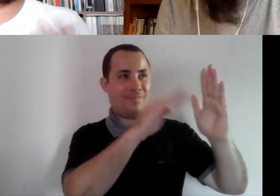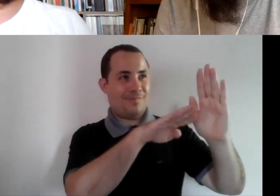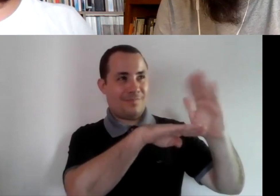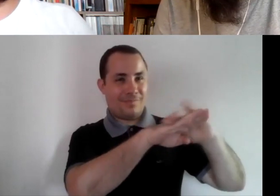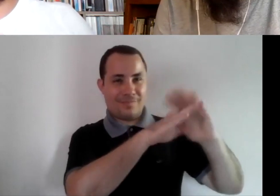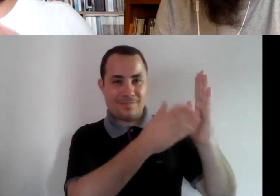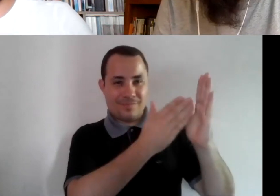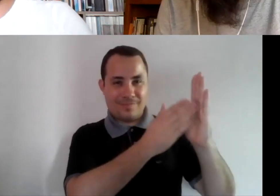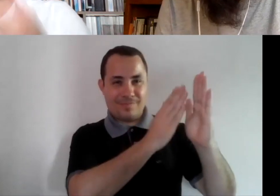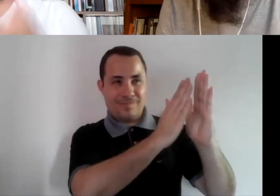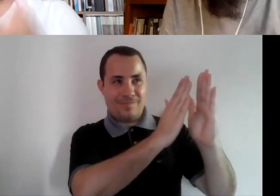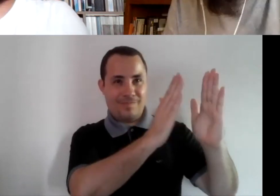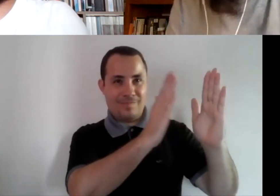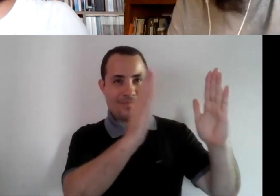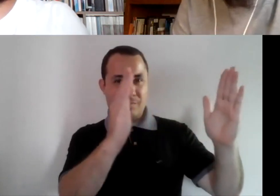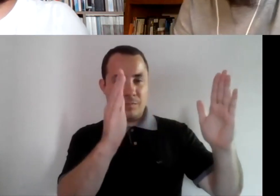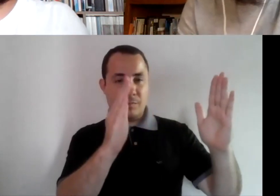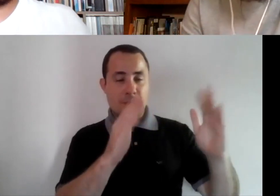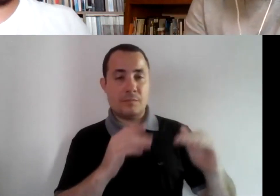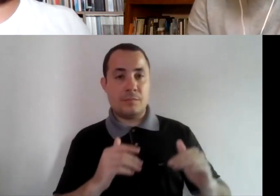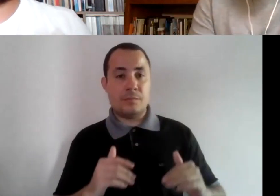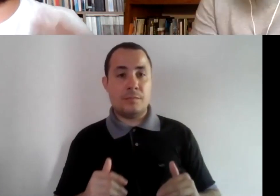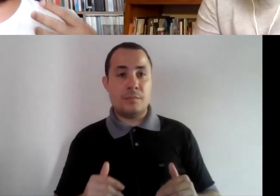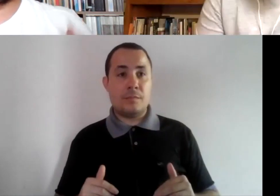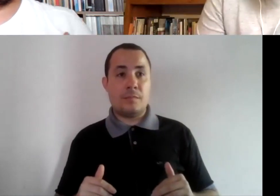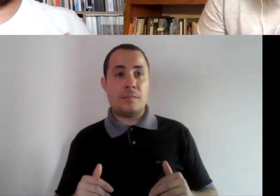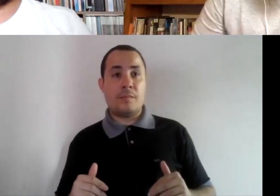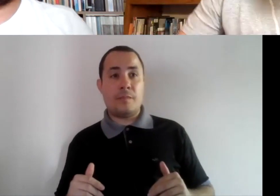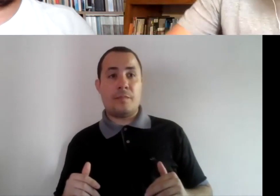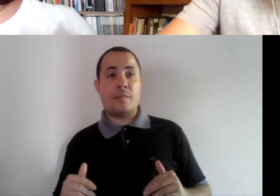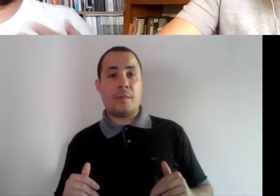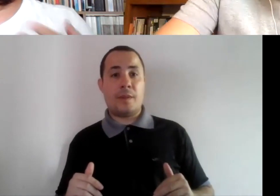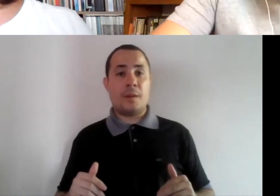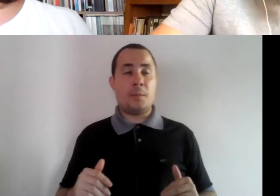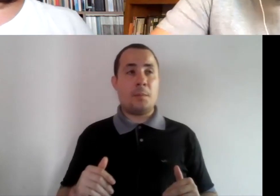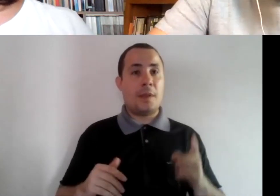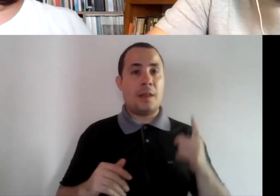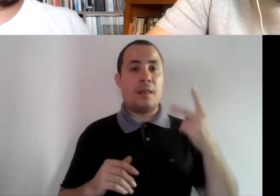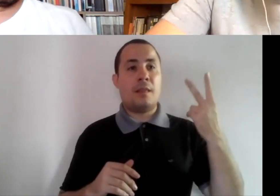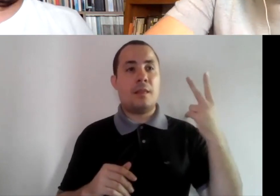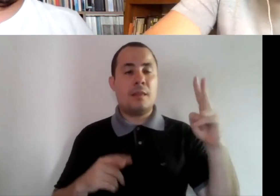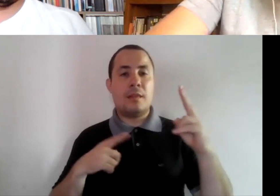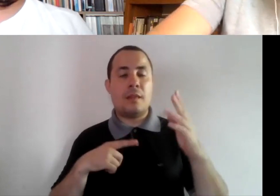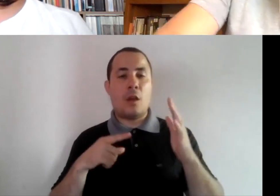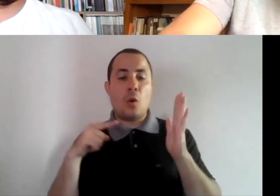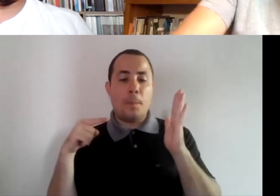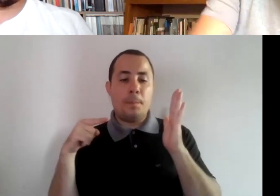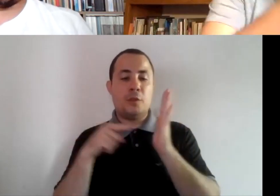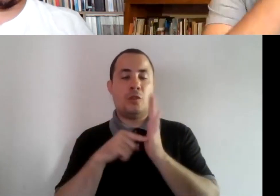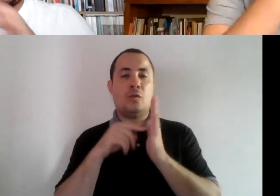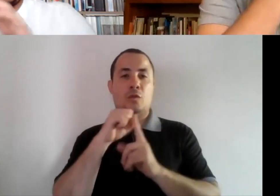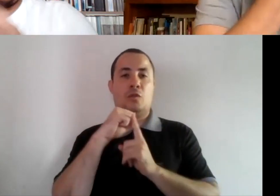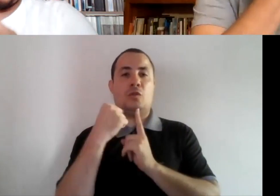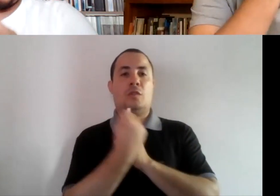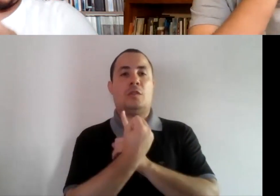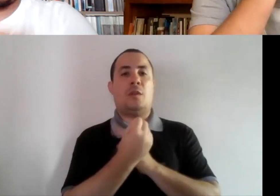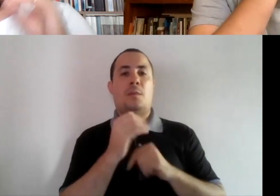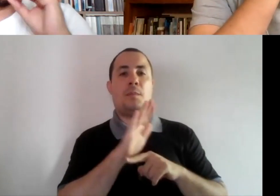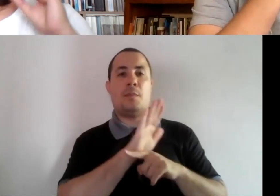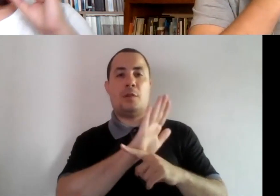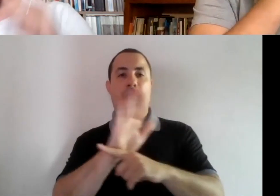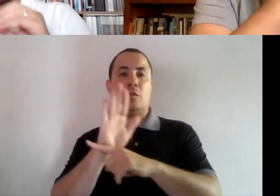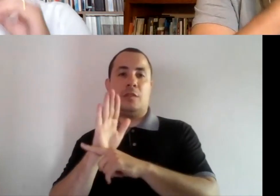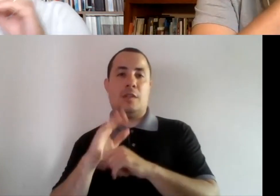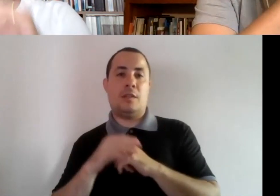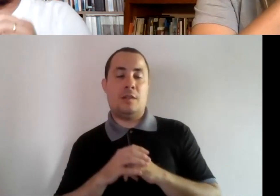finalidade, mas fazer com que essa função social da biblioteca seja cumprida da melhor maneira possível, né? É esse o ponto.